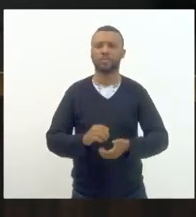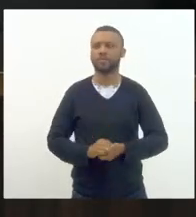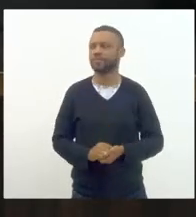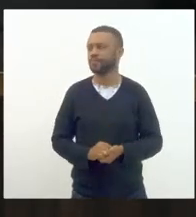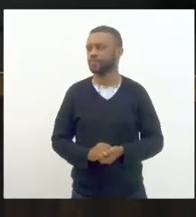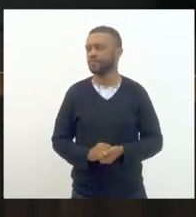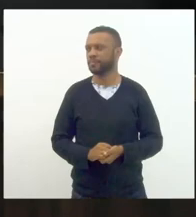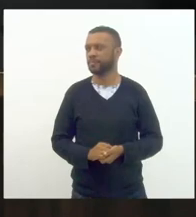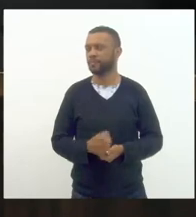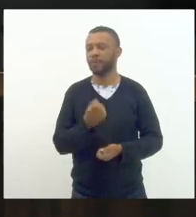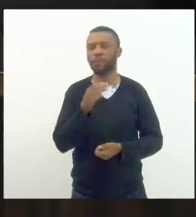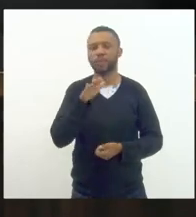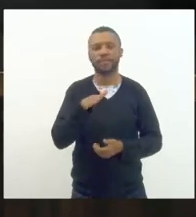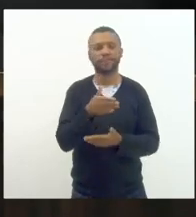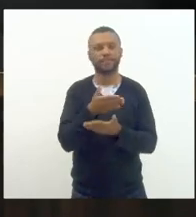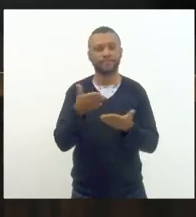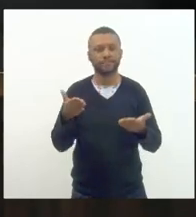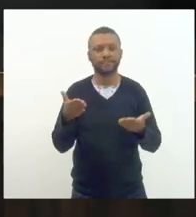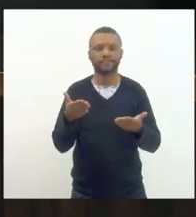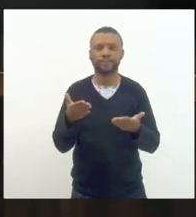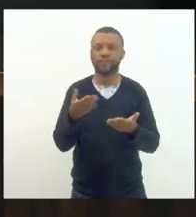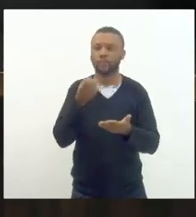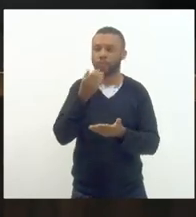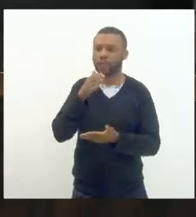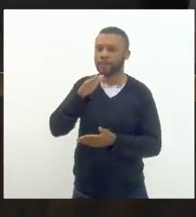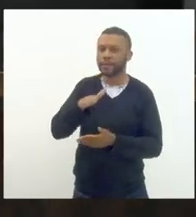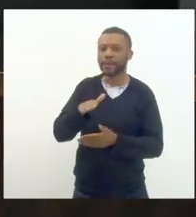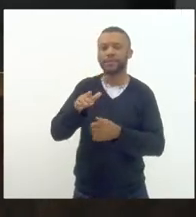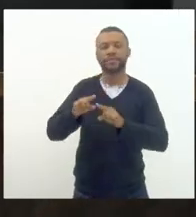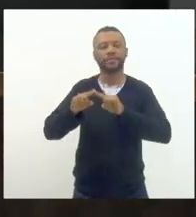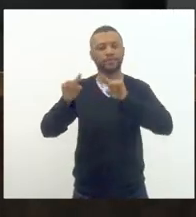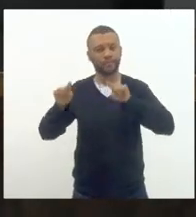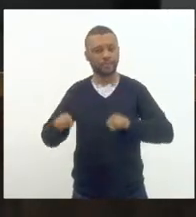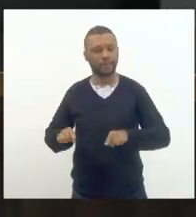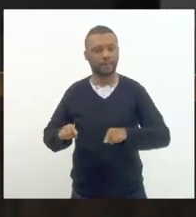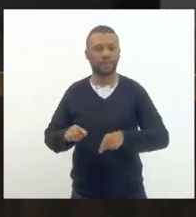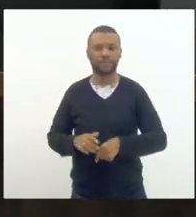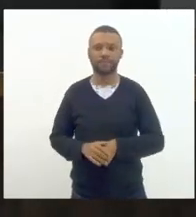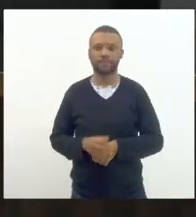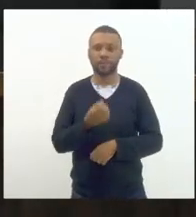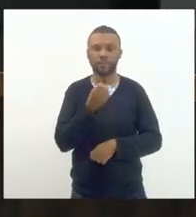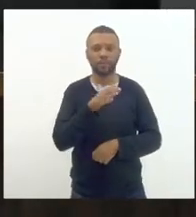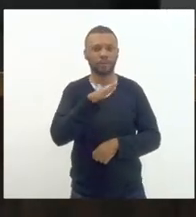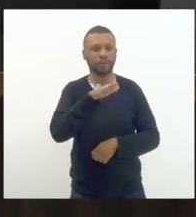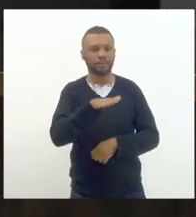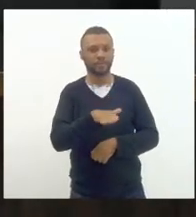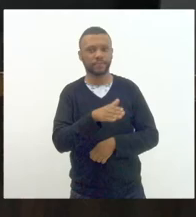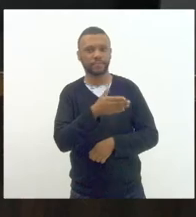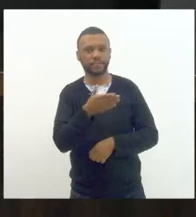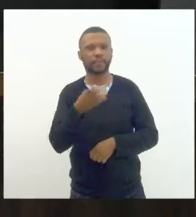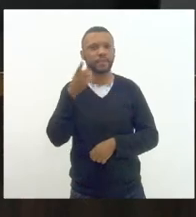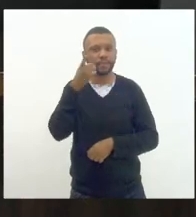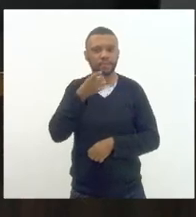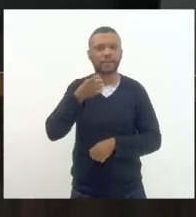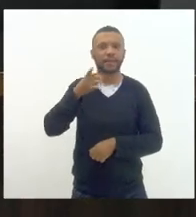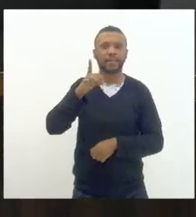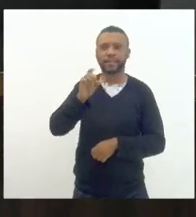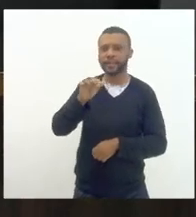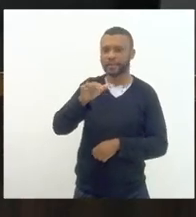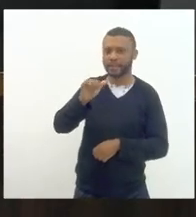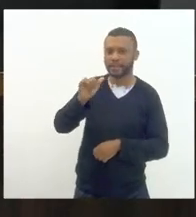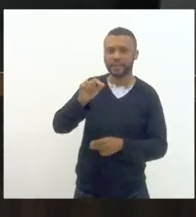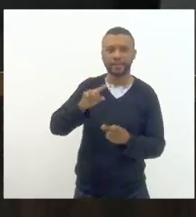Boa tarde a todas e todos, boa tarde, assessorias. Boa tarde, deputada Dani, deputado